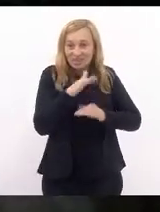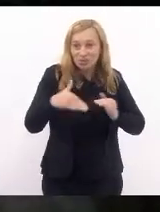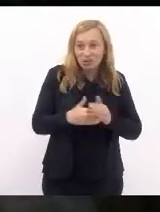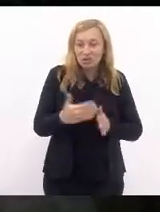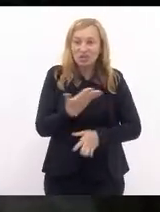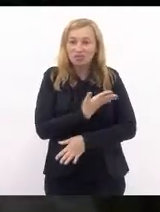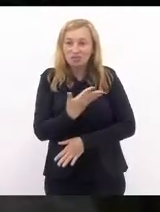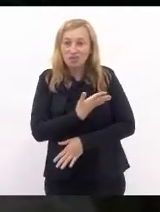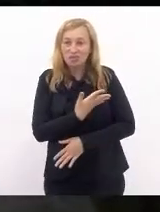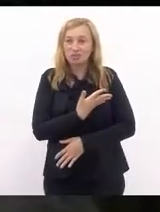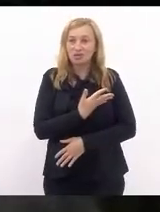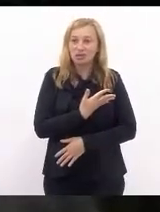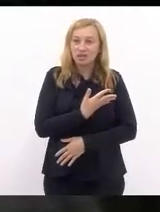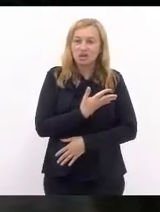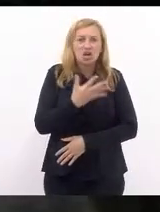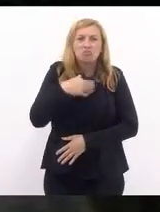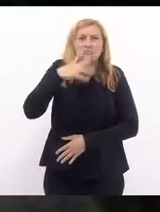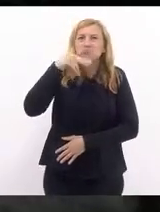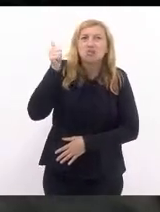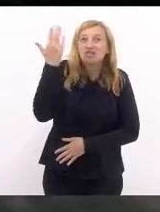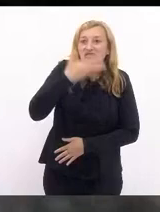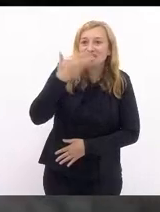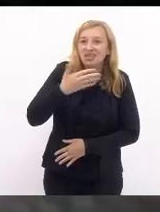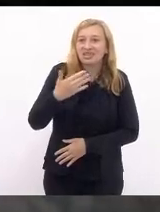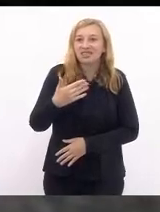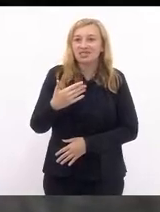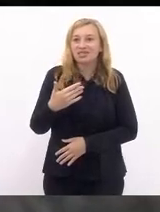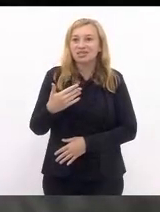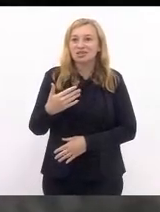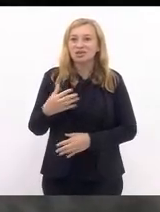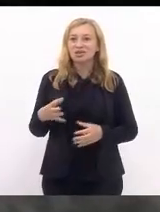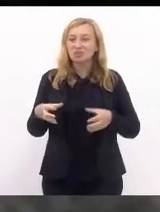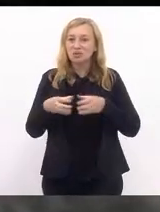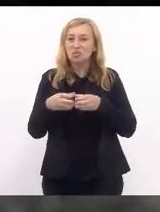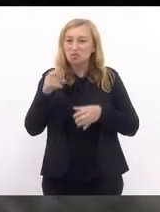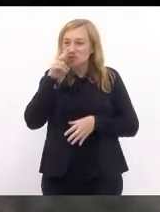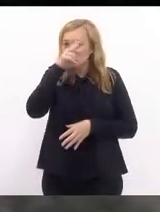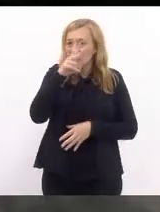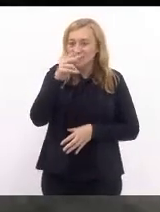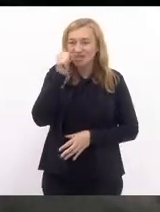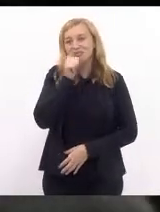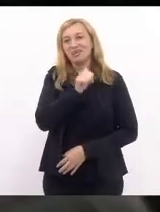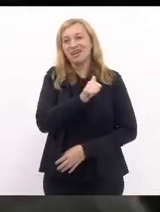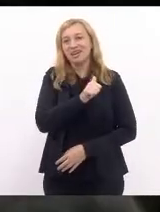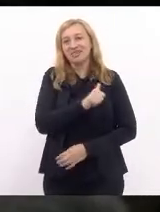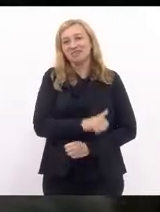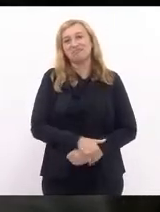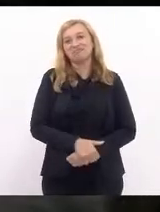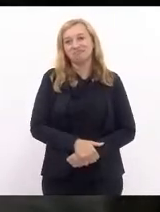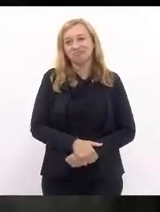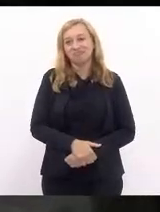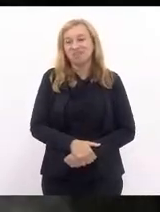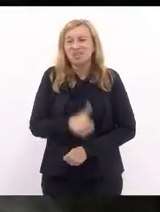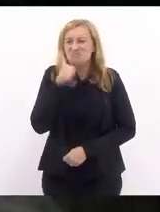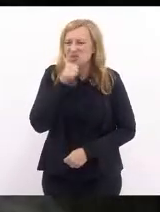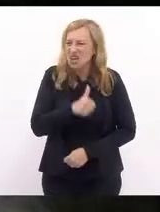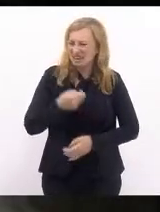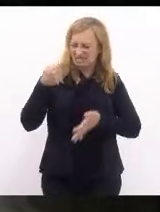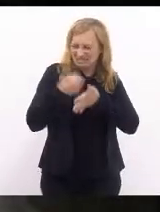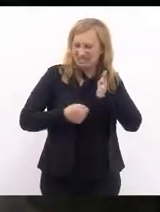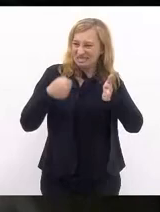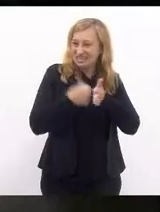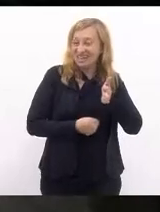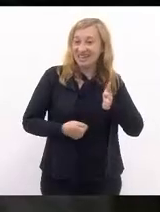todos os companheiros companheiras Eu nunca vi uma pancada tão forte de mulher de mulheres que mulheres